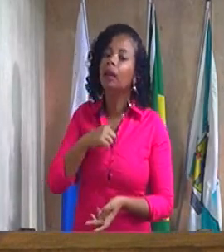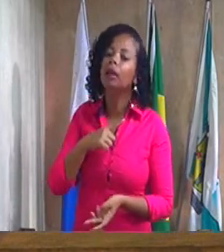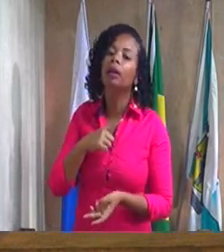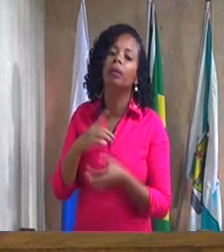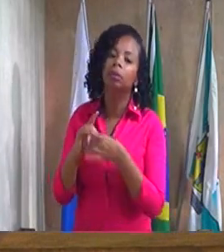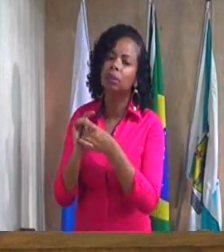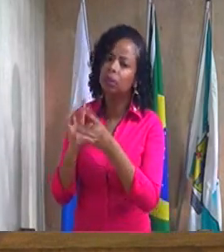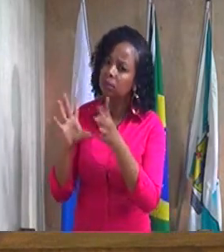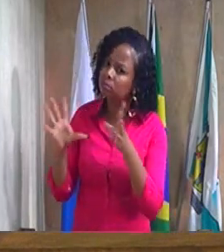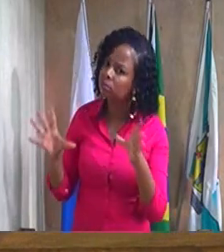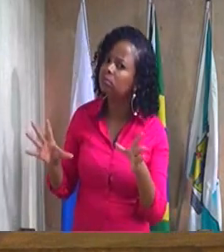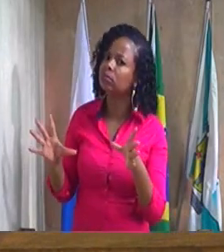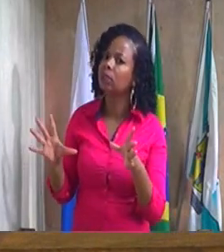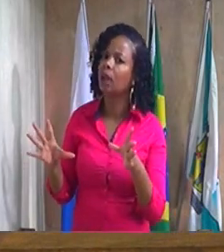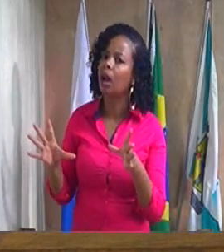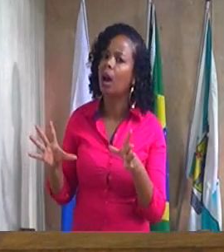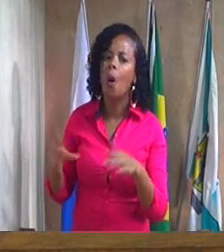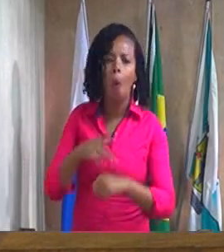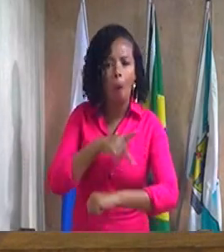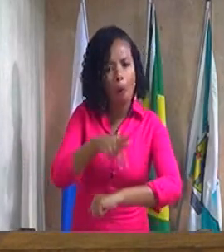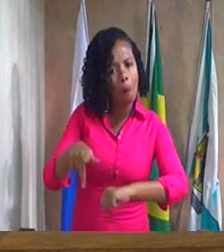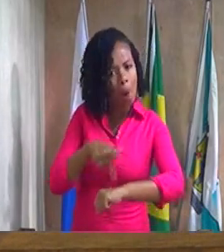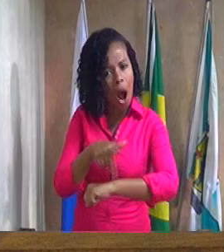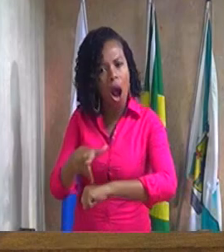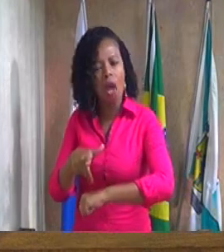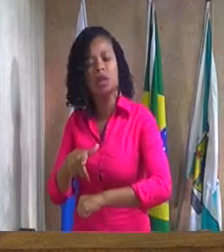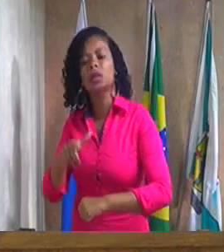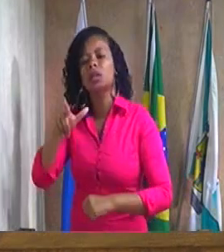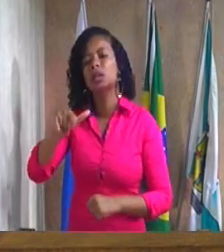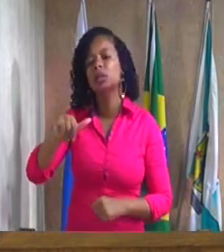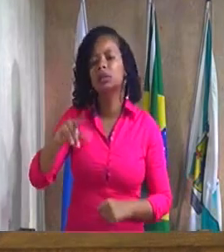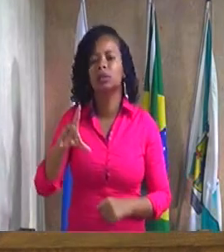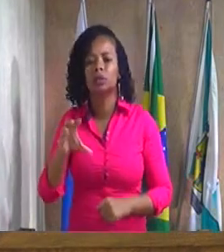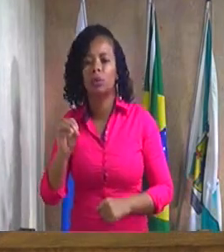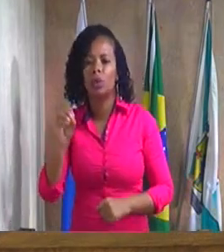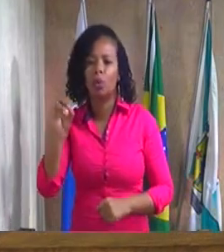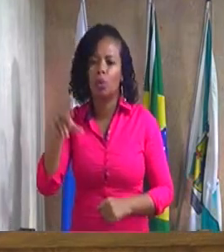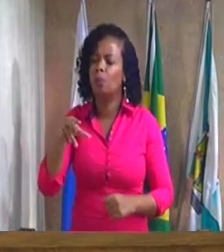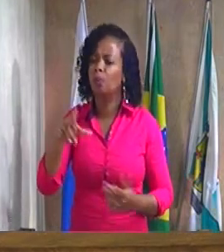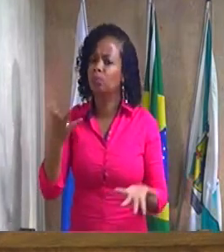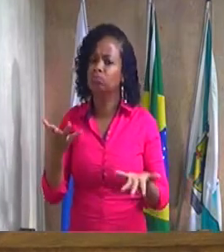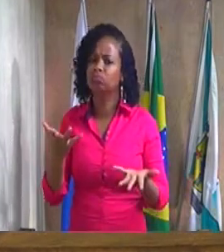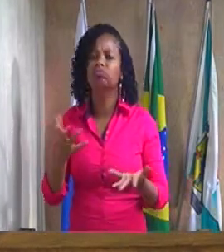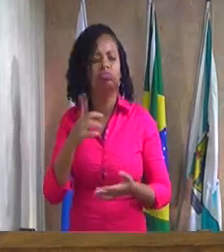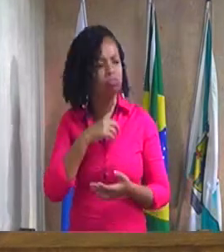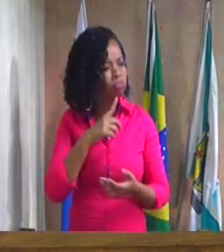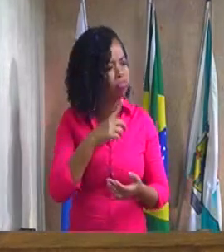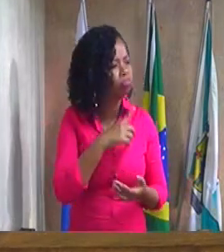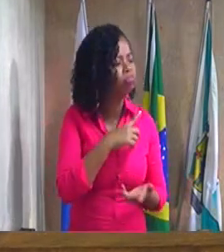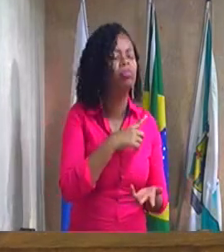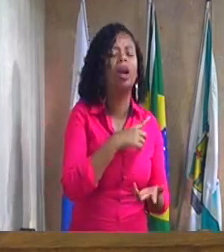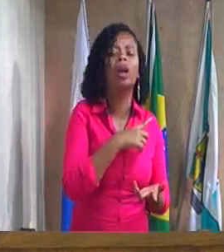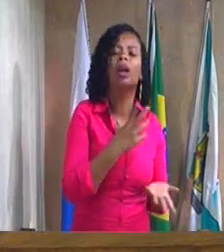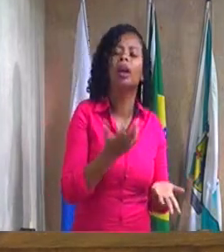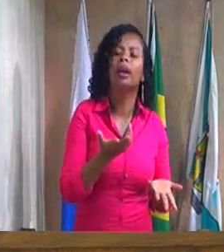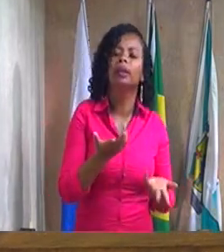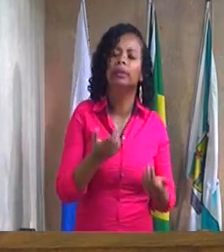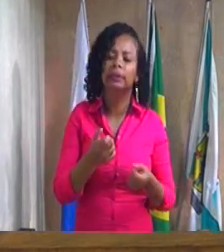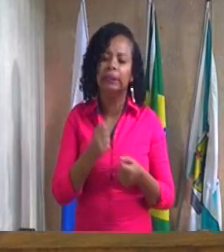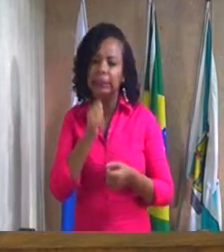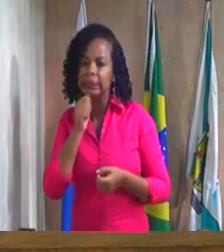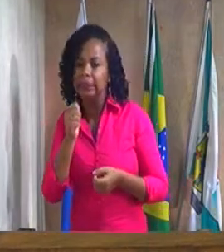de estar num país laico, né? Sua Excelência, o prefeito, sem se violentar nas